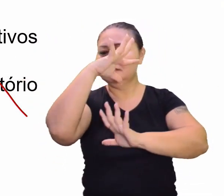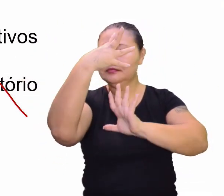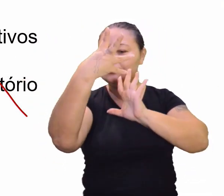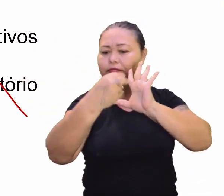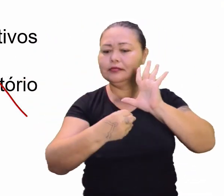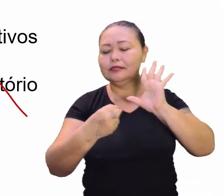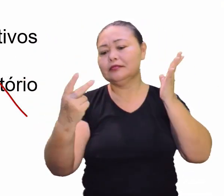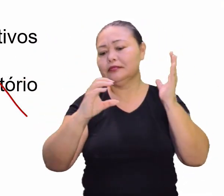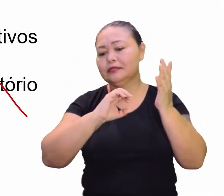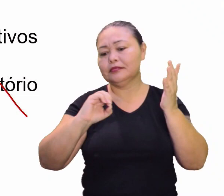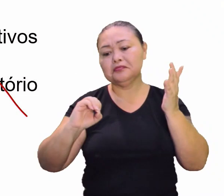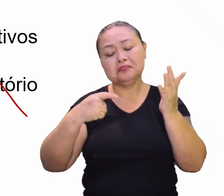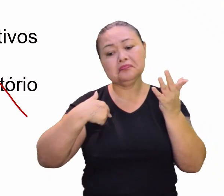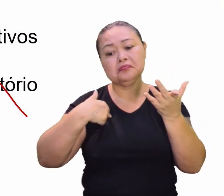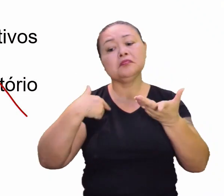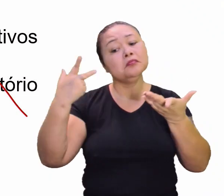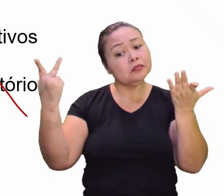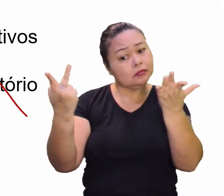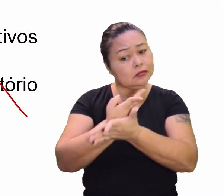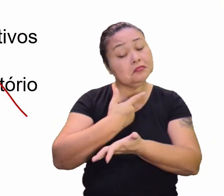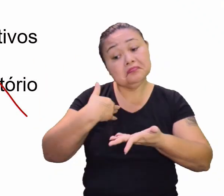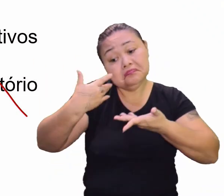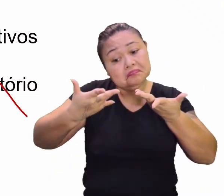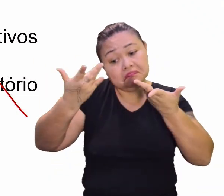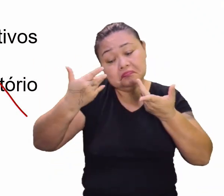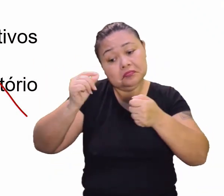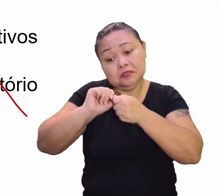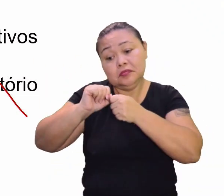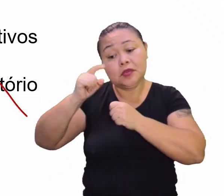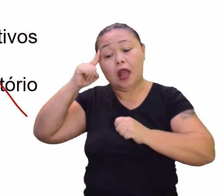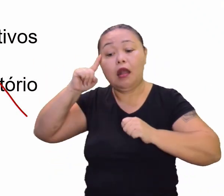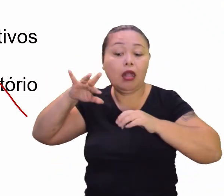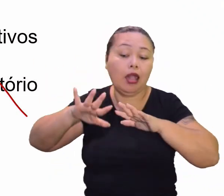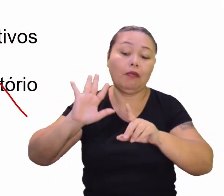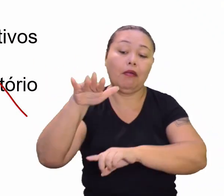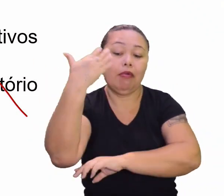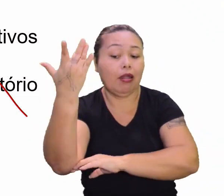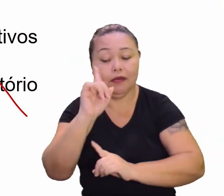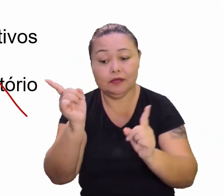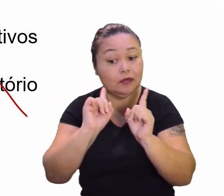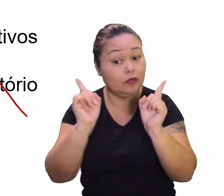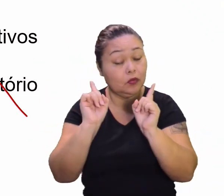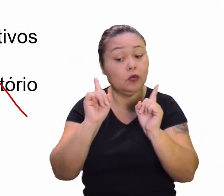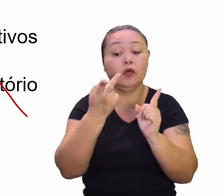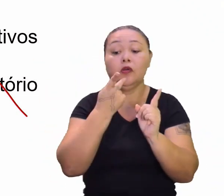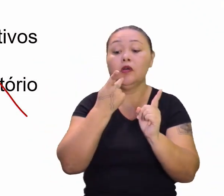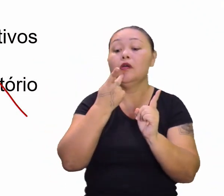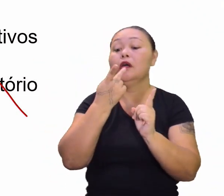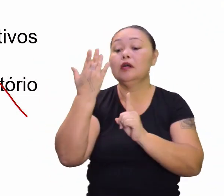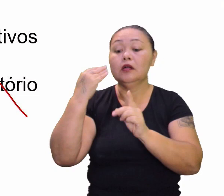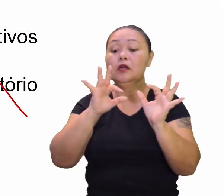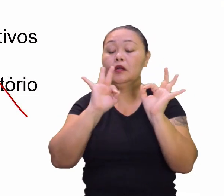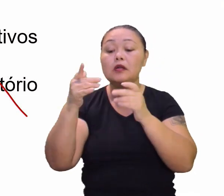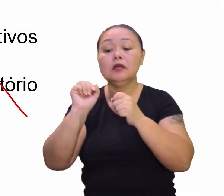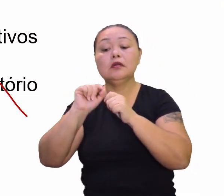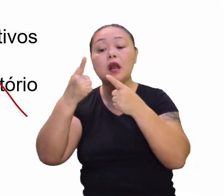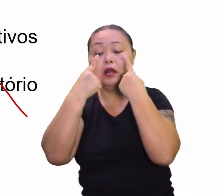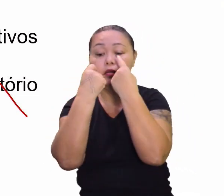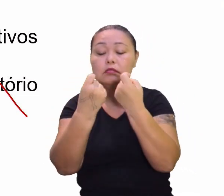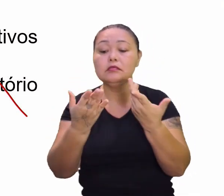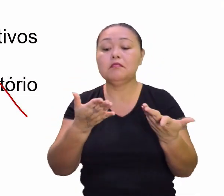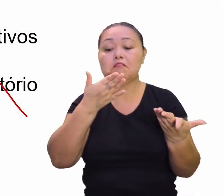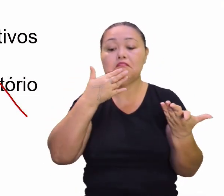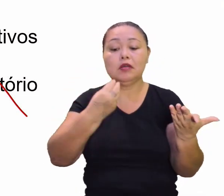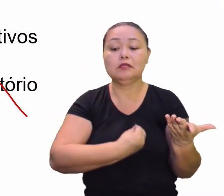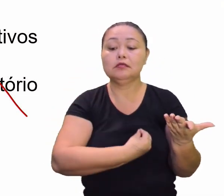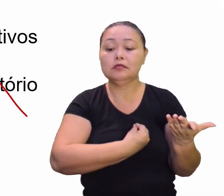Ocidental. Aconteceu, mas não foi isso que motivou, né? Ninguém veio só para cá para desmatar. Vieram para cá, como falamos durante a aula, com interesse de